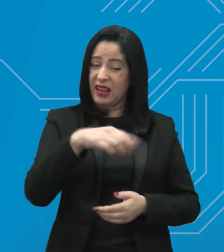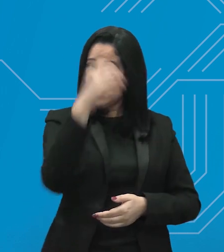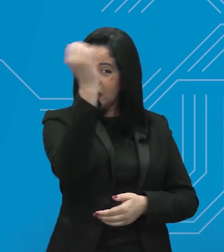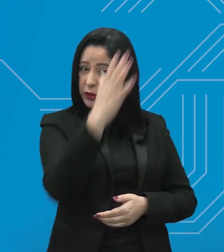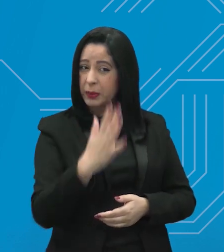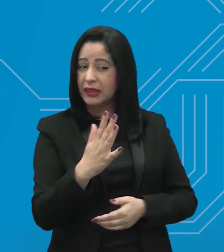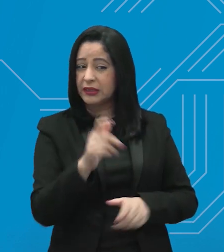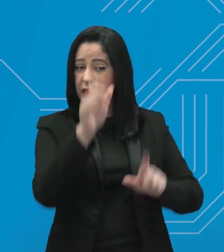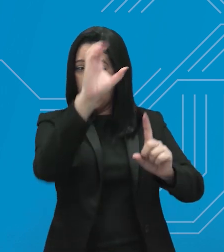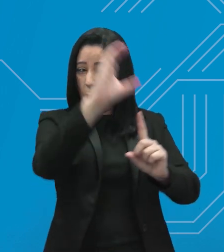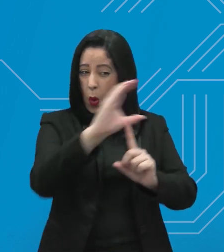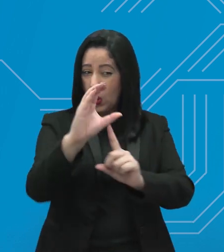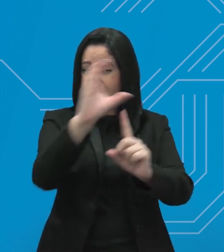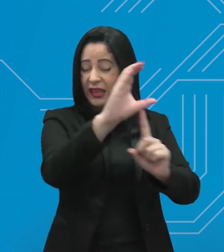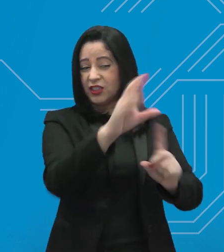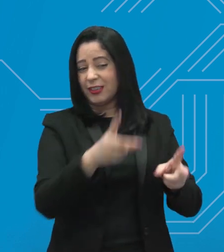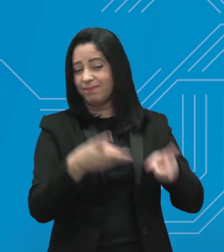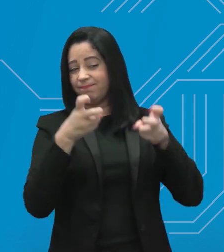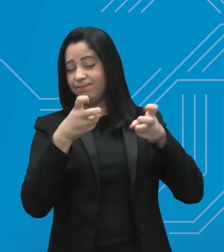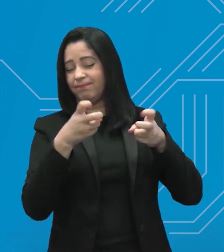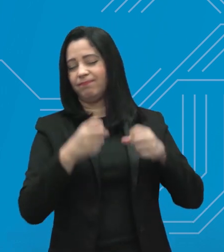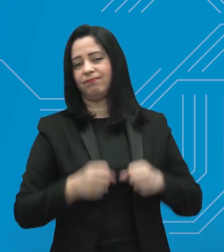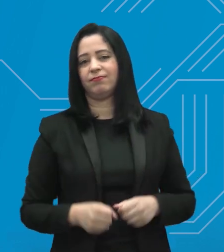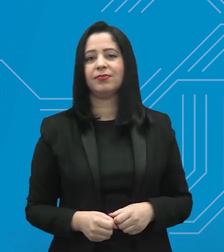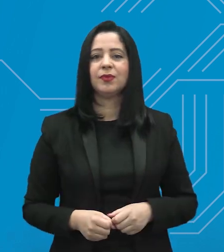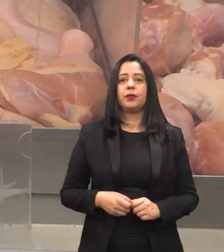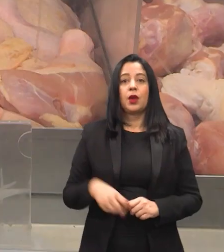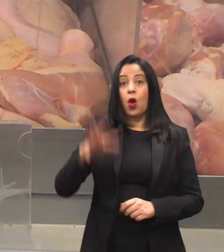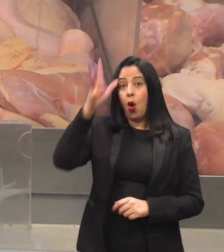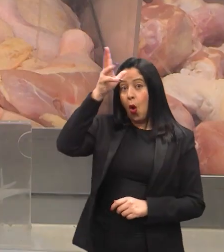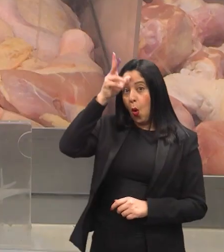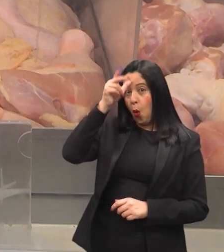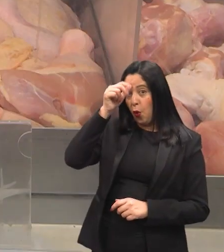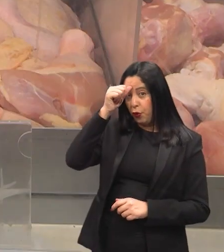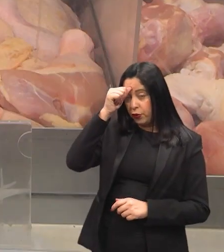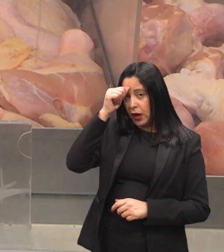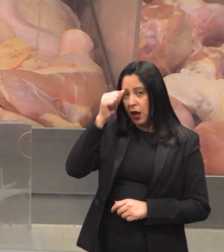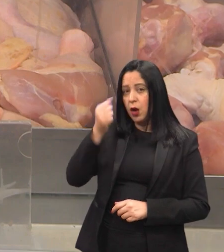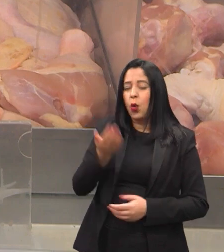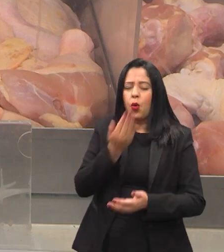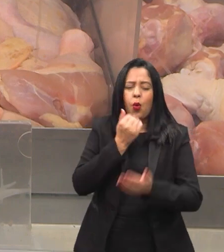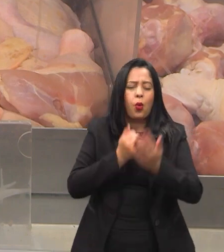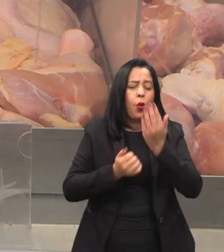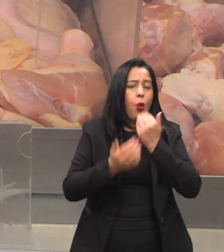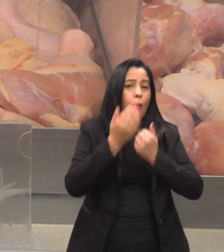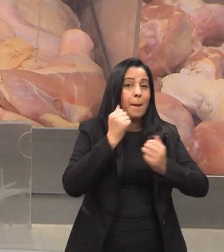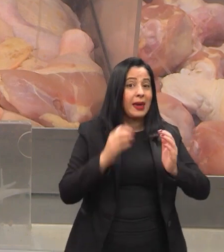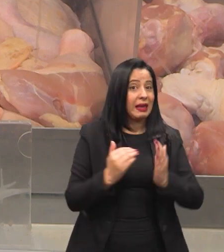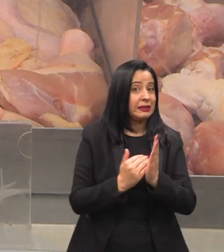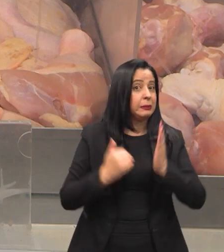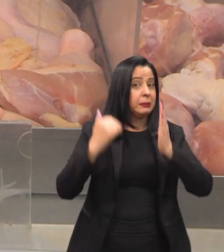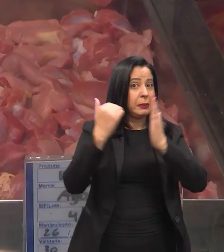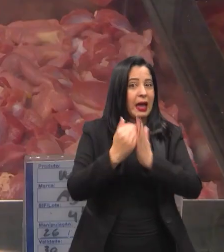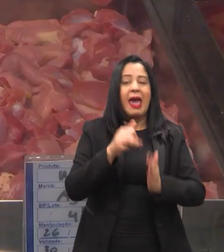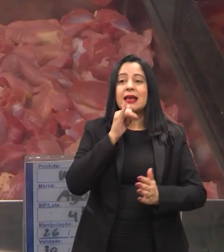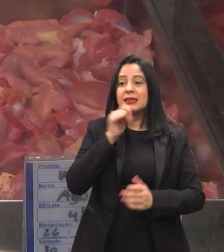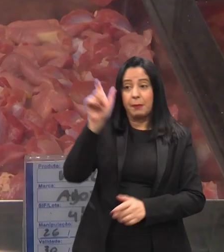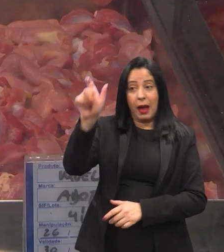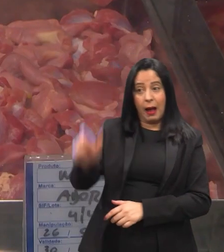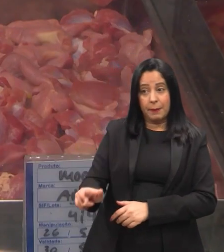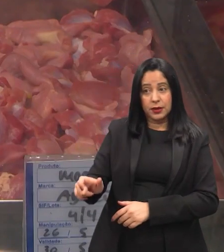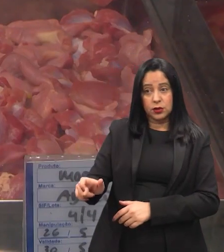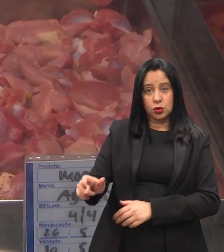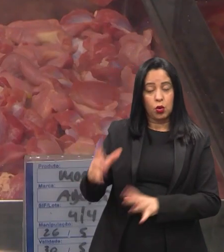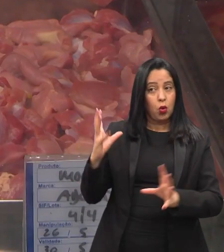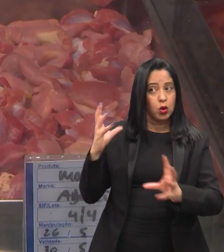deve ser sentida pelo consumidor brasileiro. O frango é a carne mais consumida no Brasil. Uma